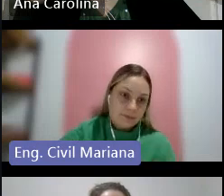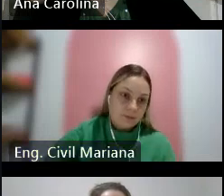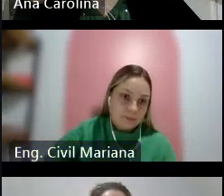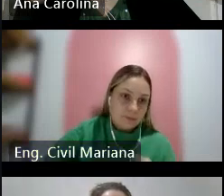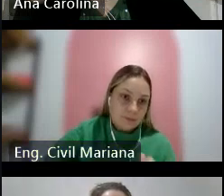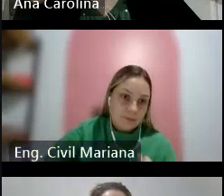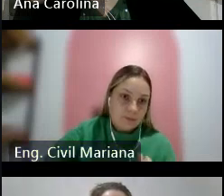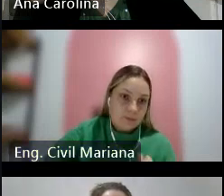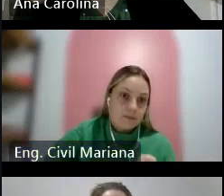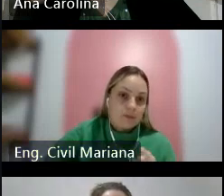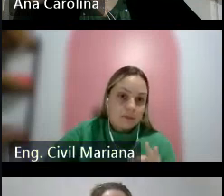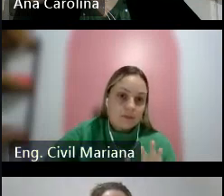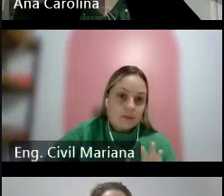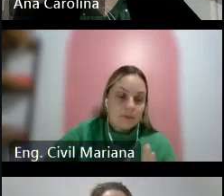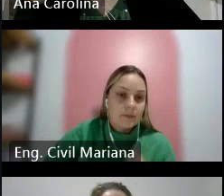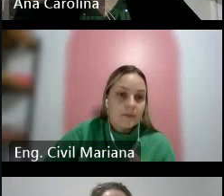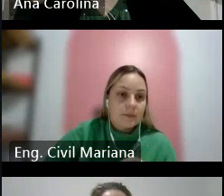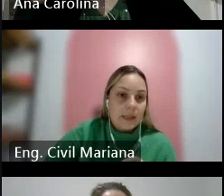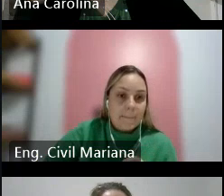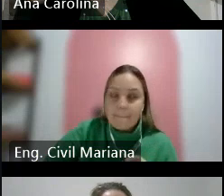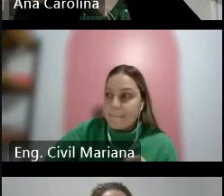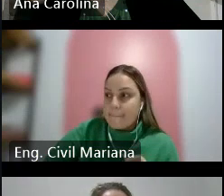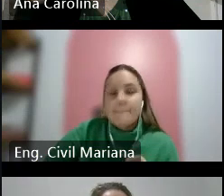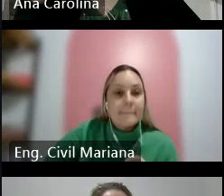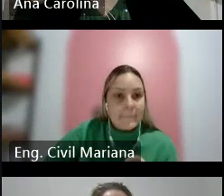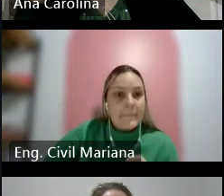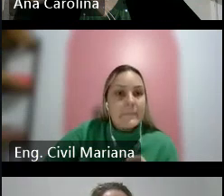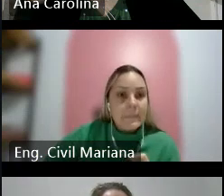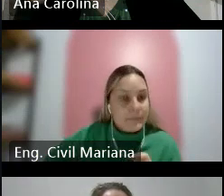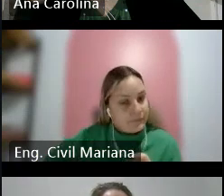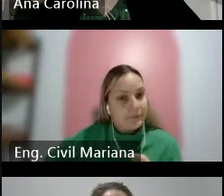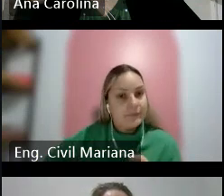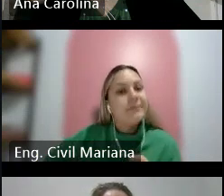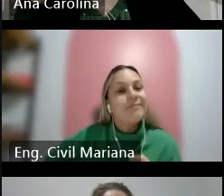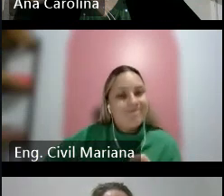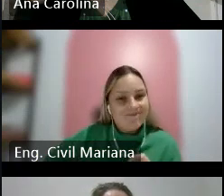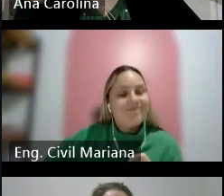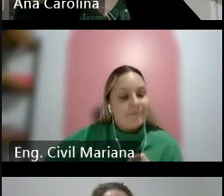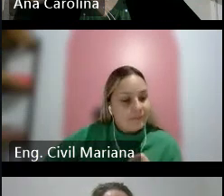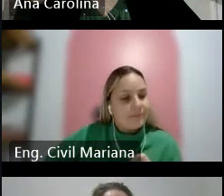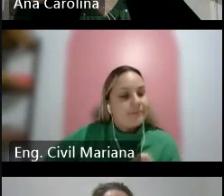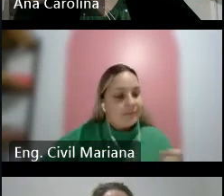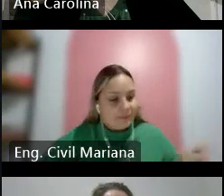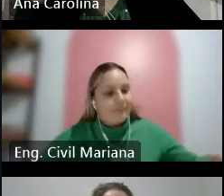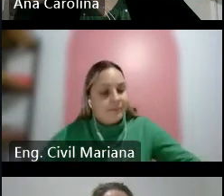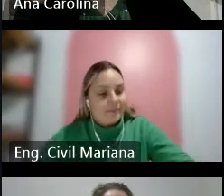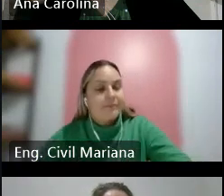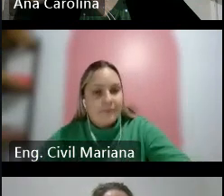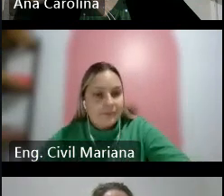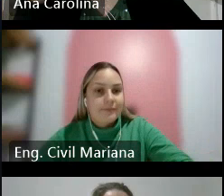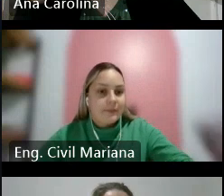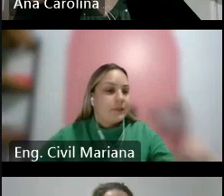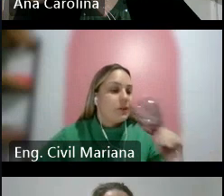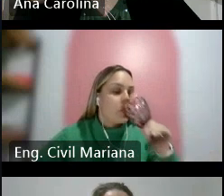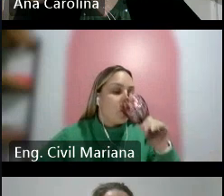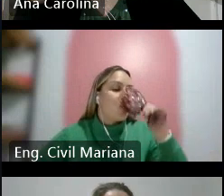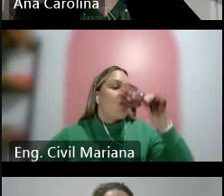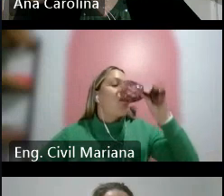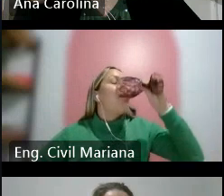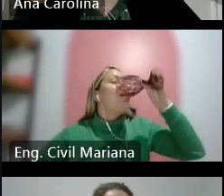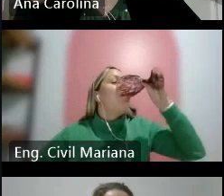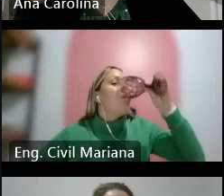problema. Teve uma fundação que a gente fez que ela criou um bolsão de ar durante a concretagem, por algum